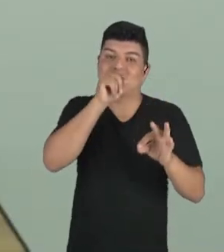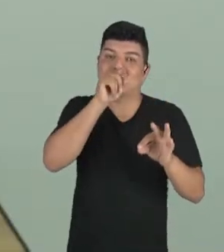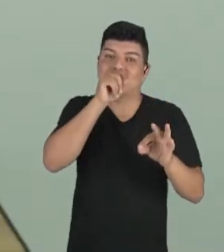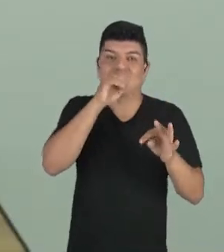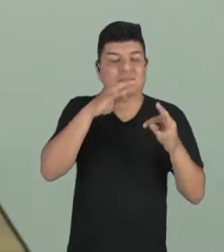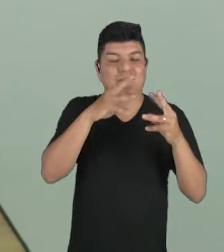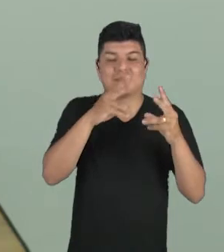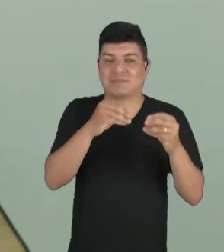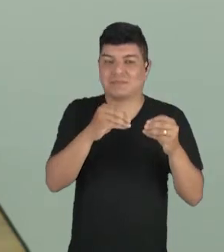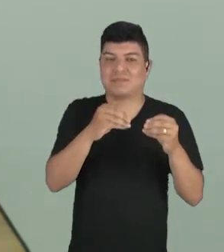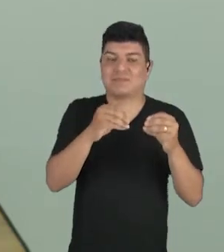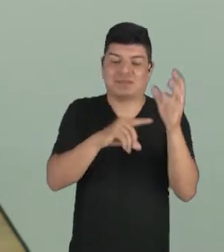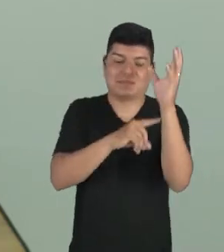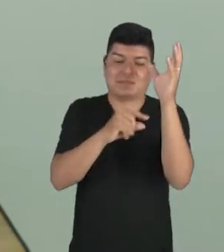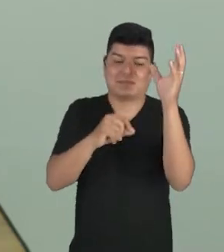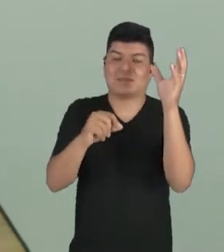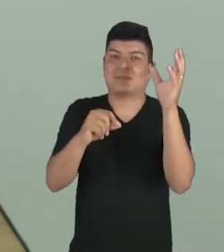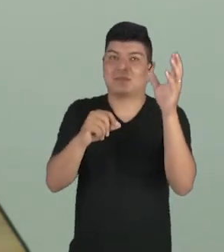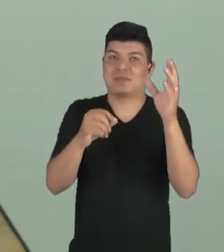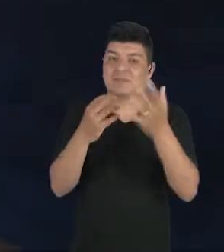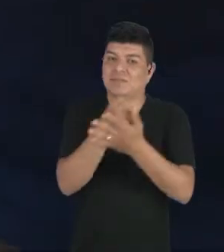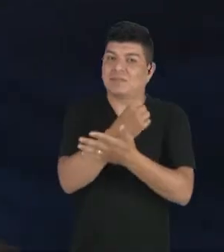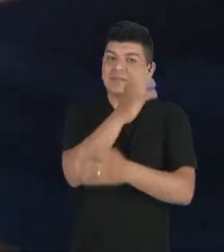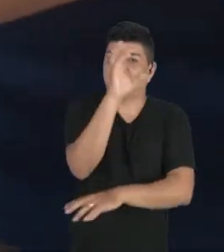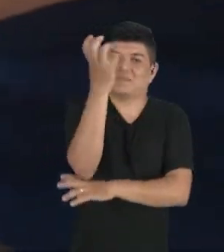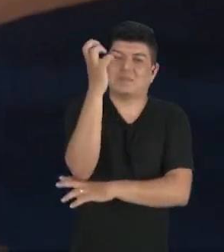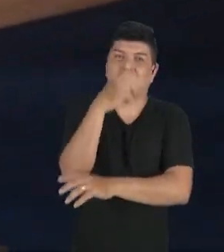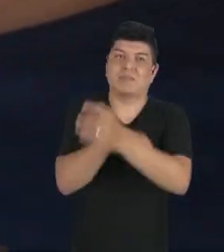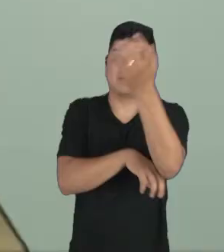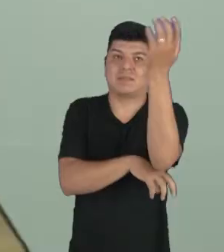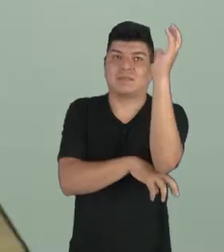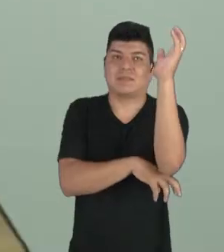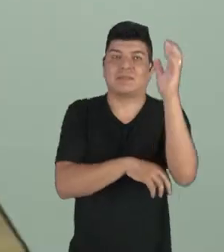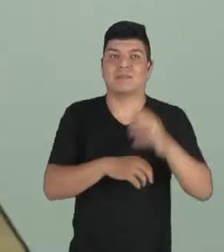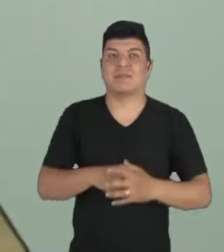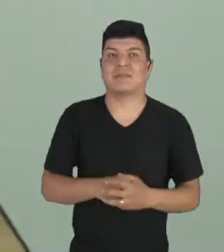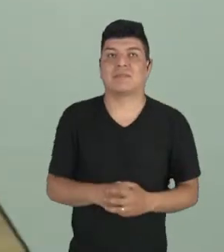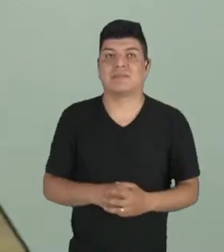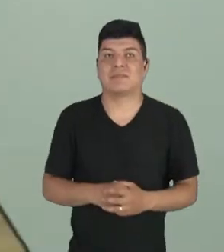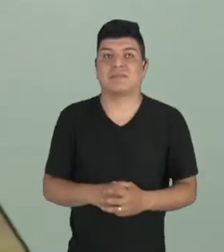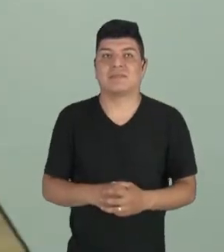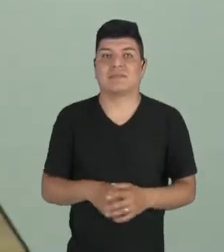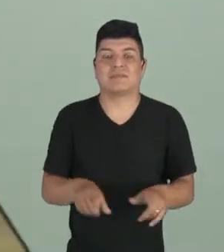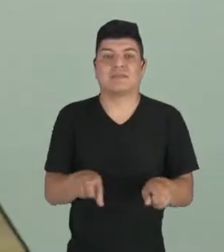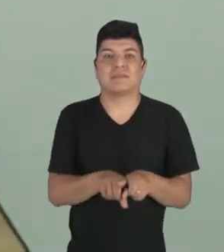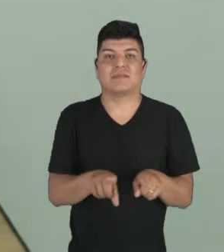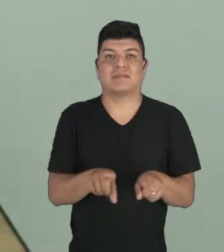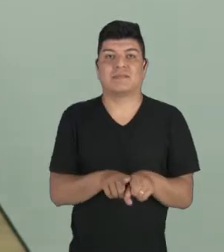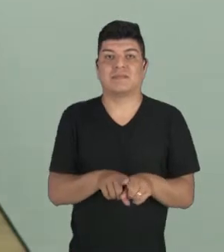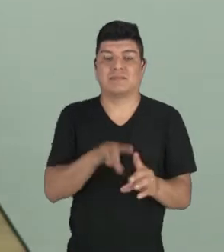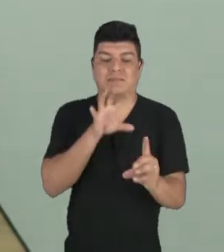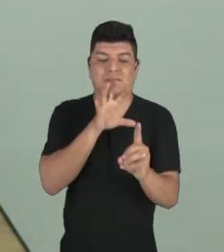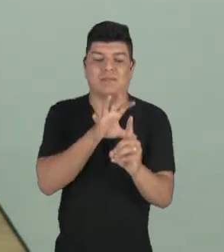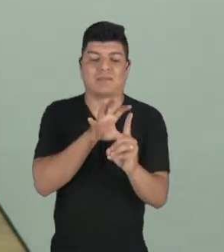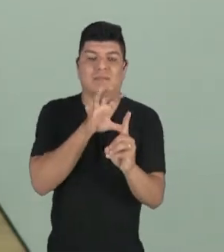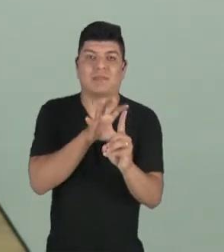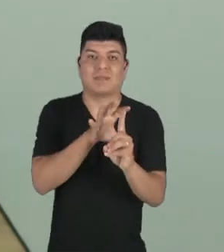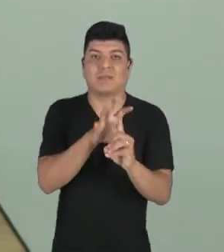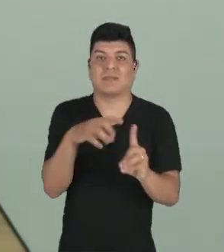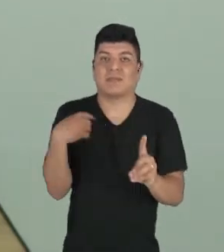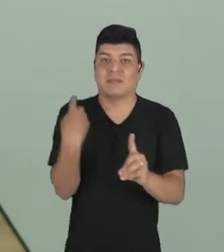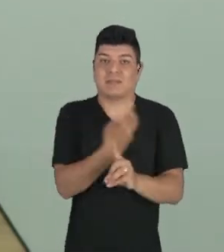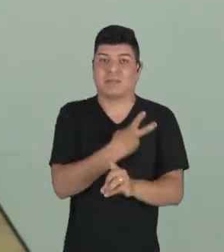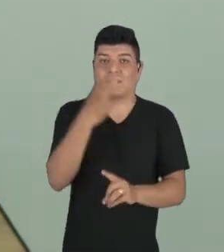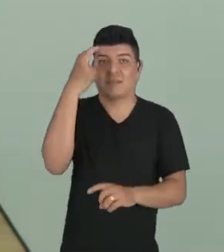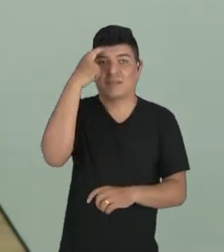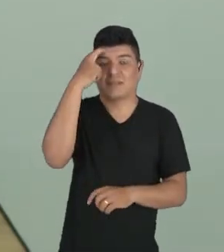animais, né, tudo retirado da natureza. E também eles influenciaram, né, na nossa